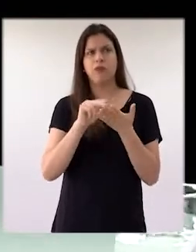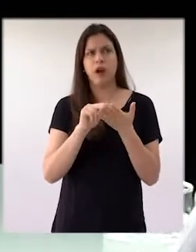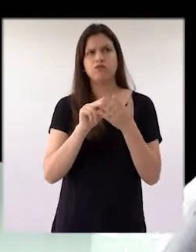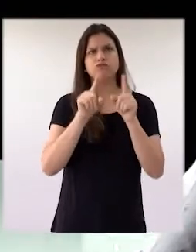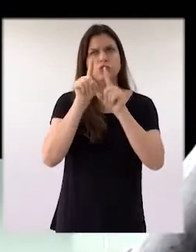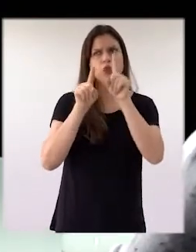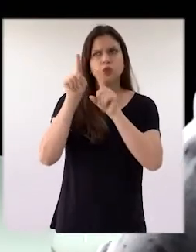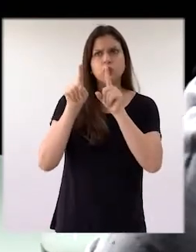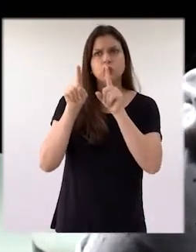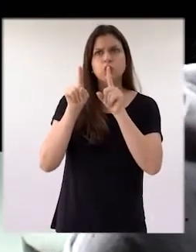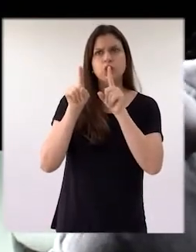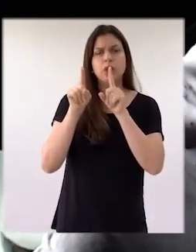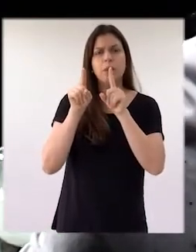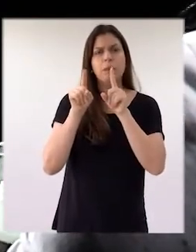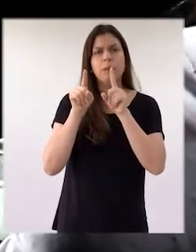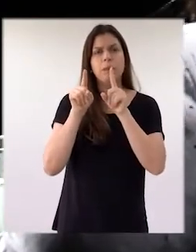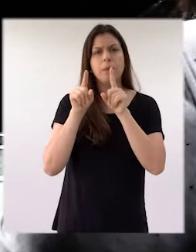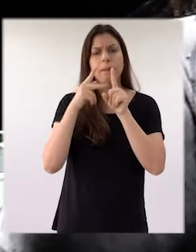são uma série de pontos.